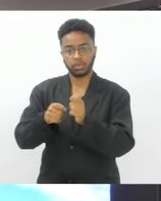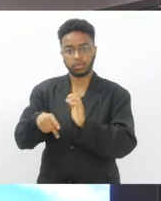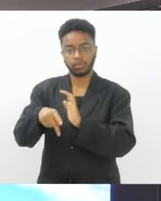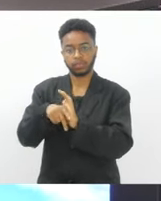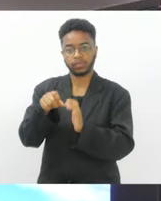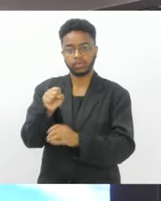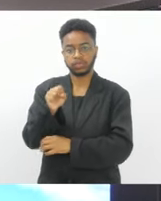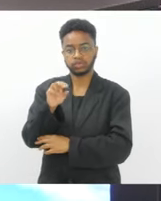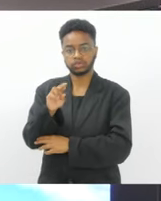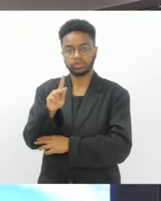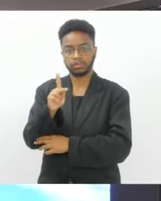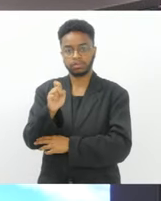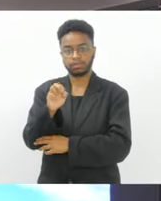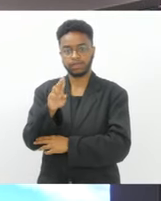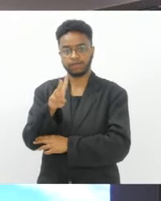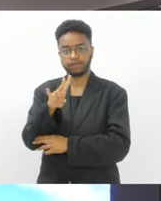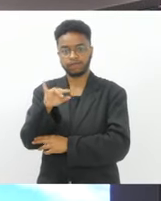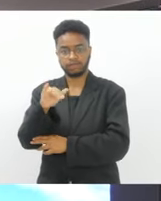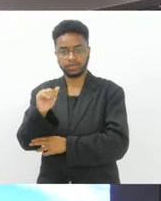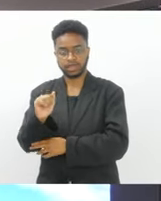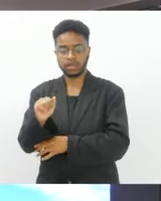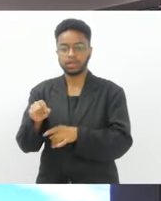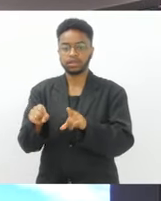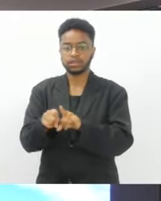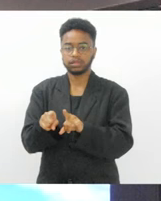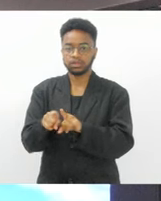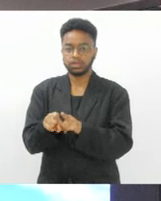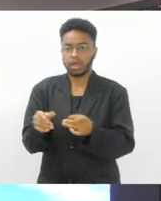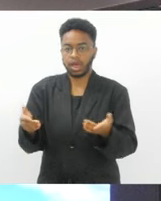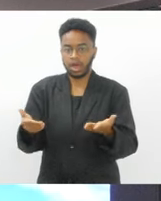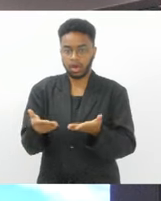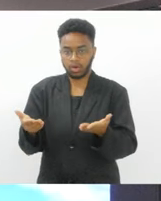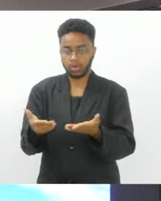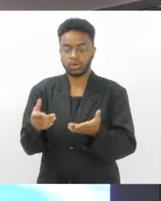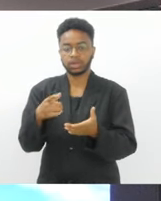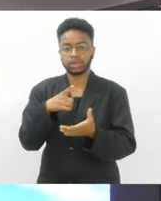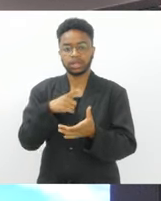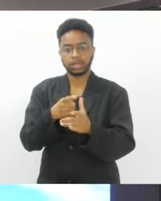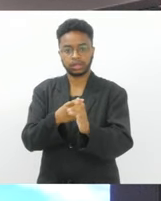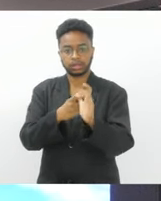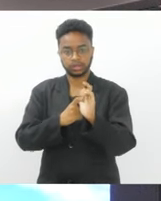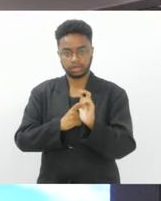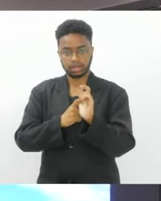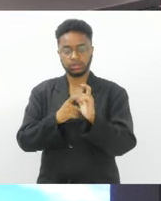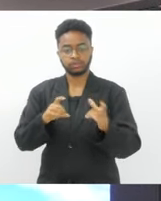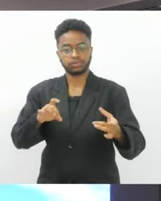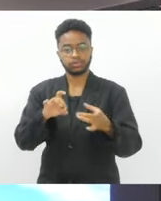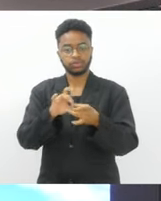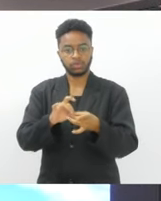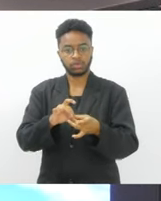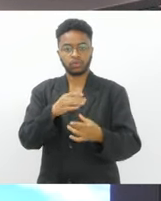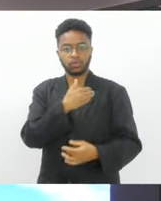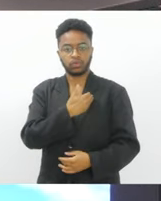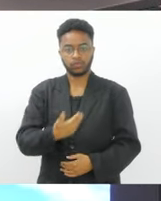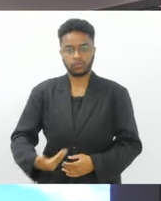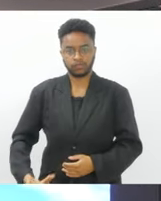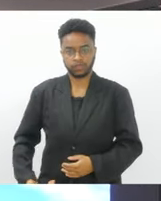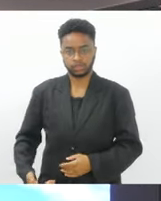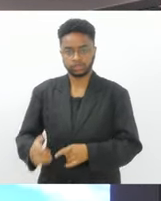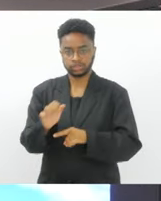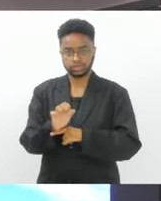e encontra-se em litígio com o governo do Estado, em